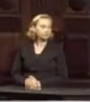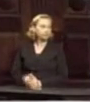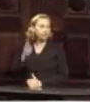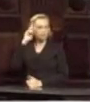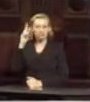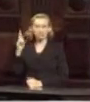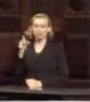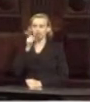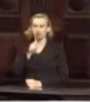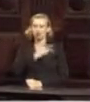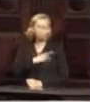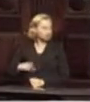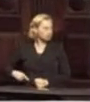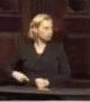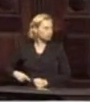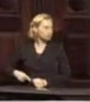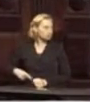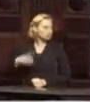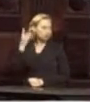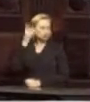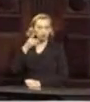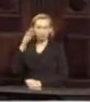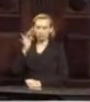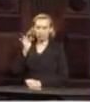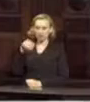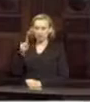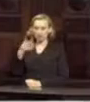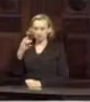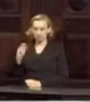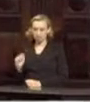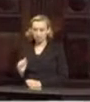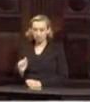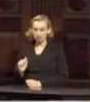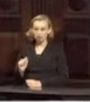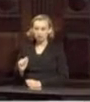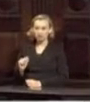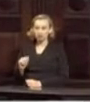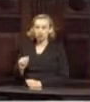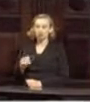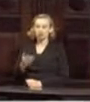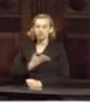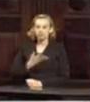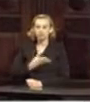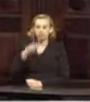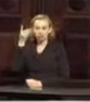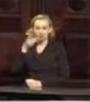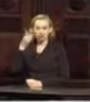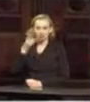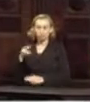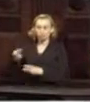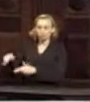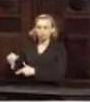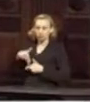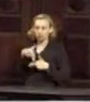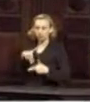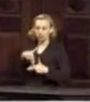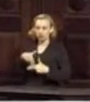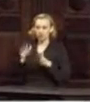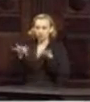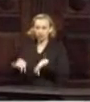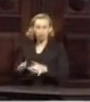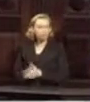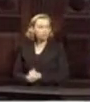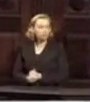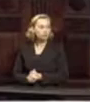Senhora presidente, deputada Fatinha, senhoras e senhores deputados, eu subo aqui a essa tribuna para participar do expediente final,